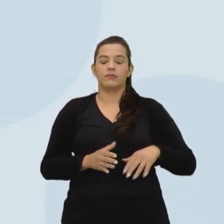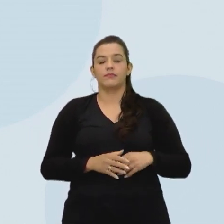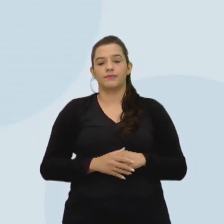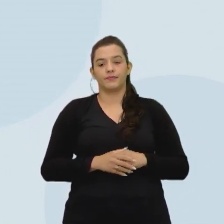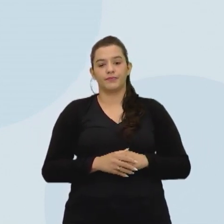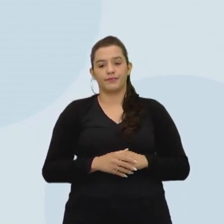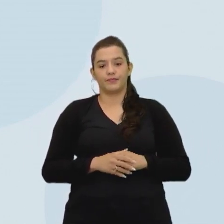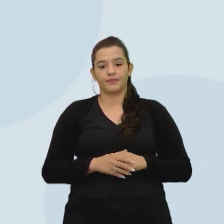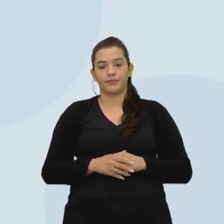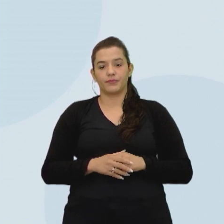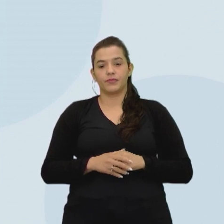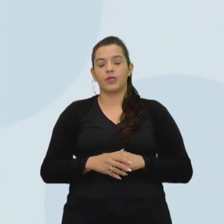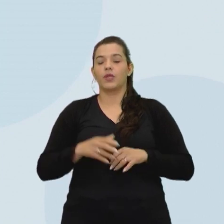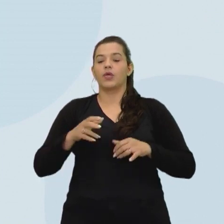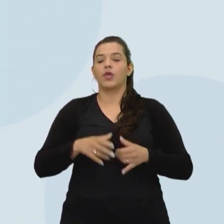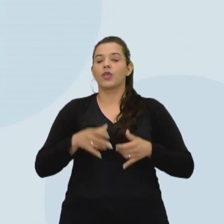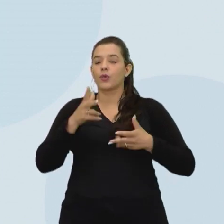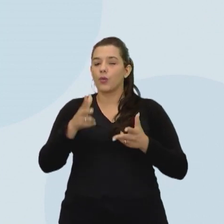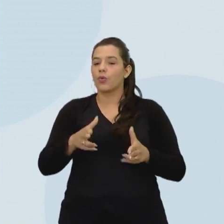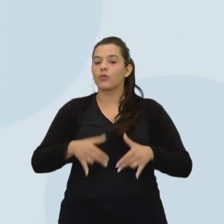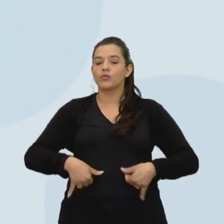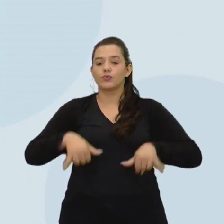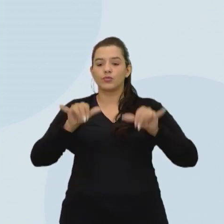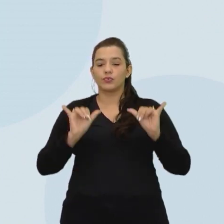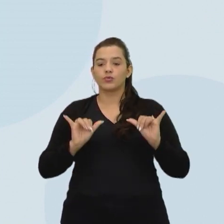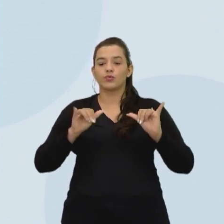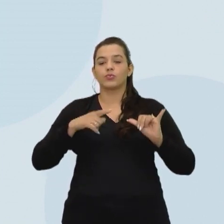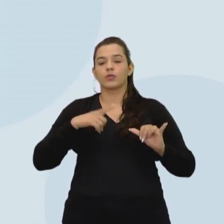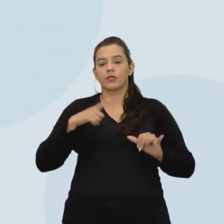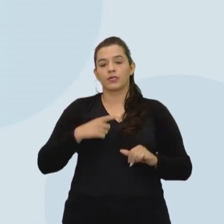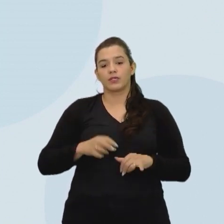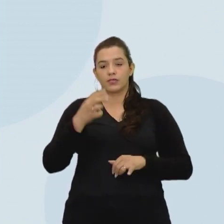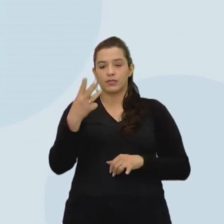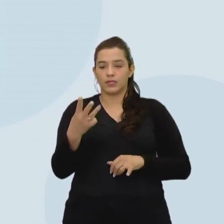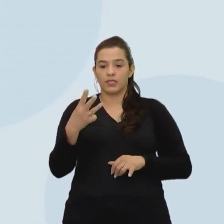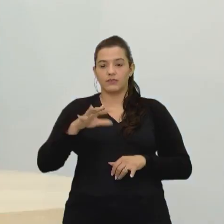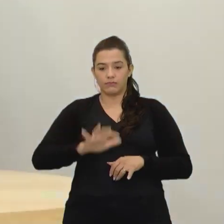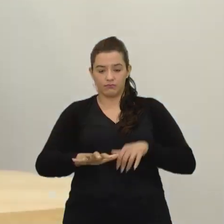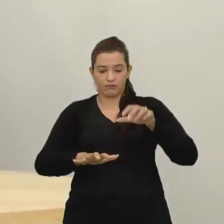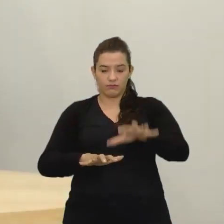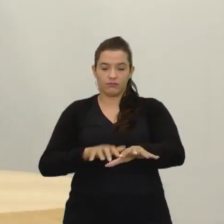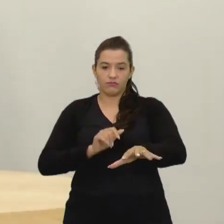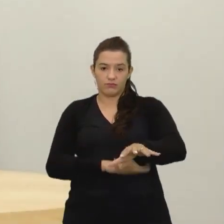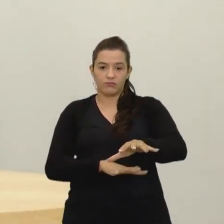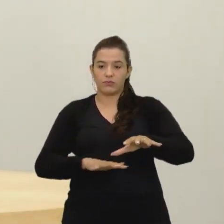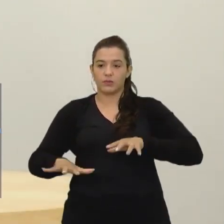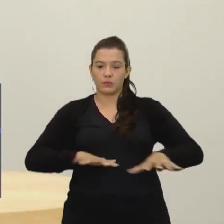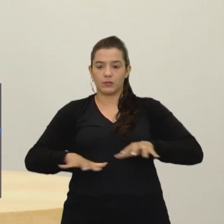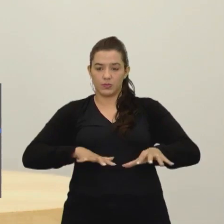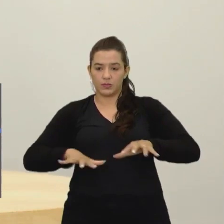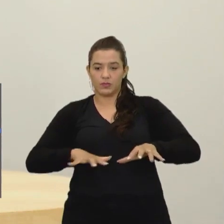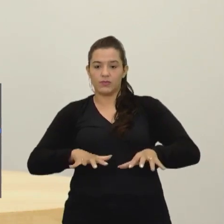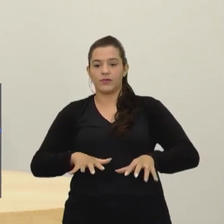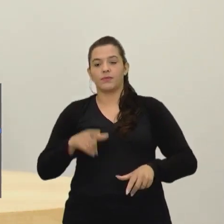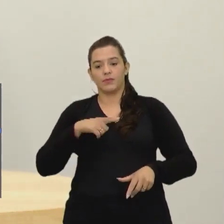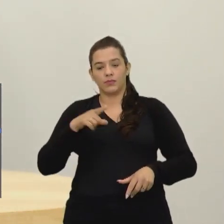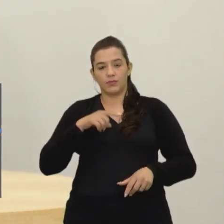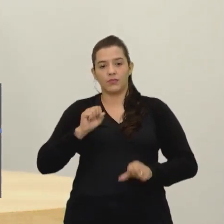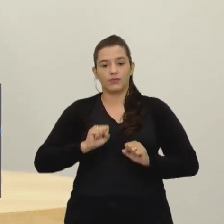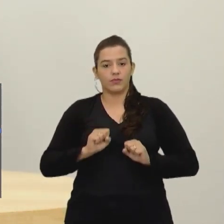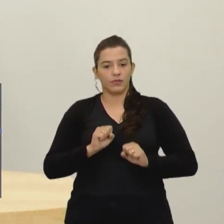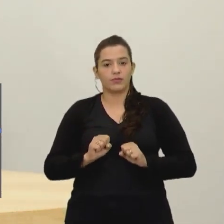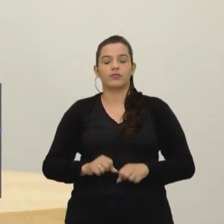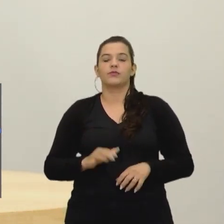chifre da África, pelo movimento aí de 3 placas tectônicas aí. Então, as placas tectônicas influenciando